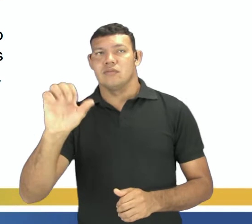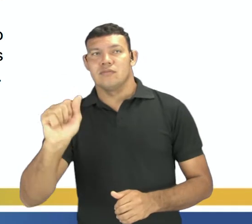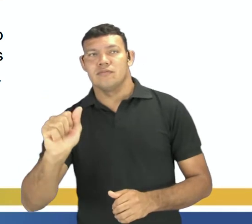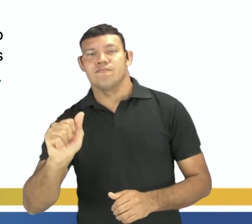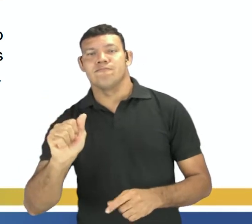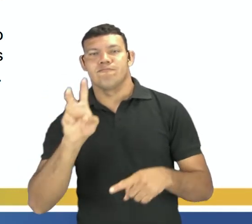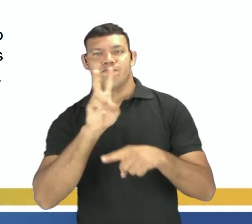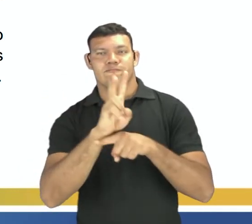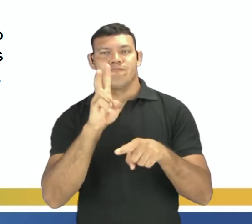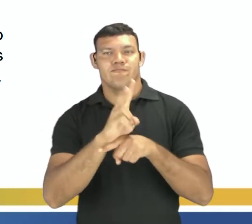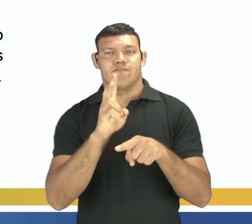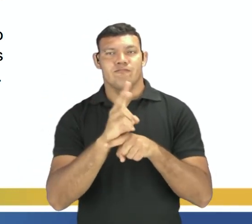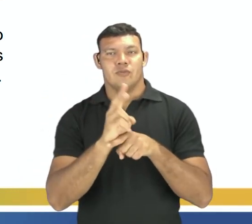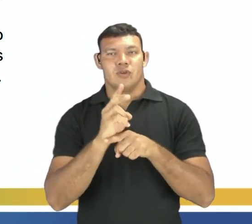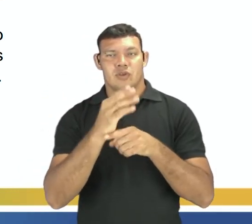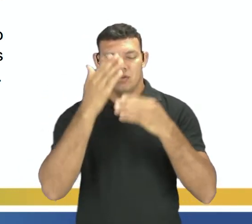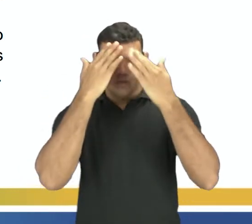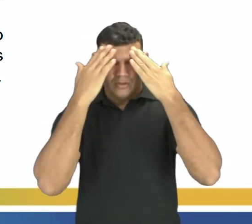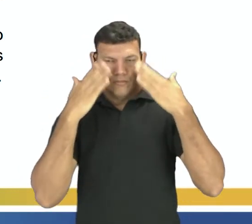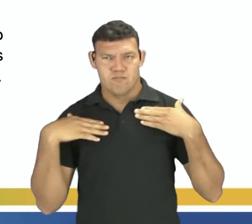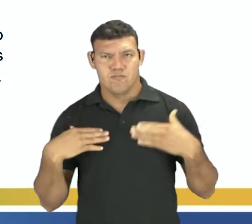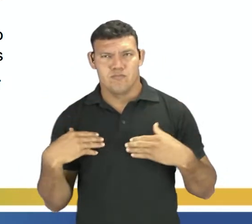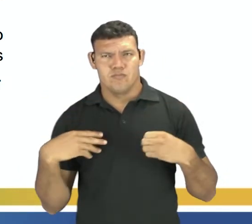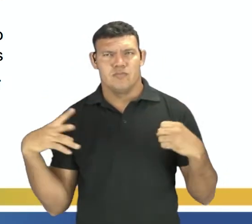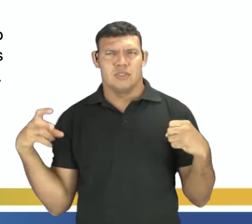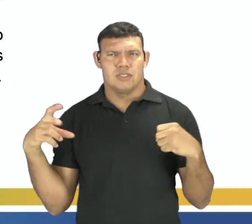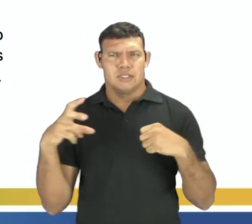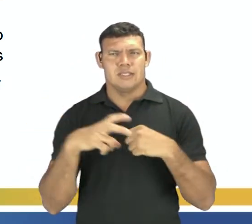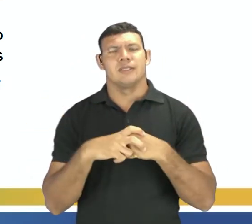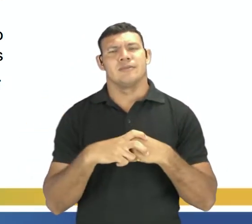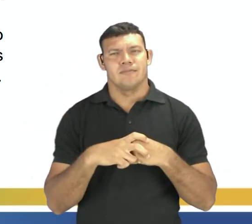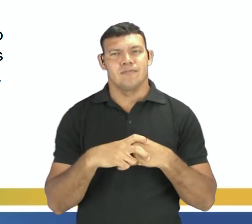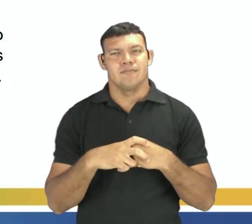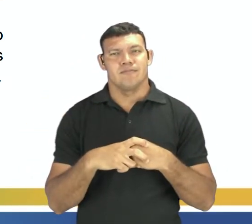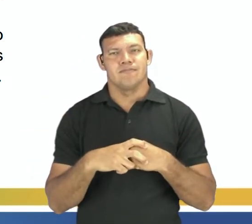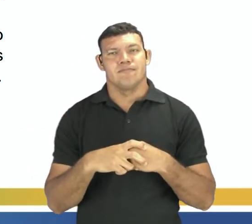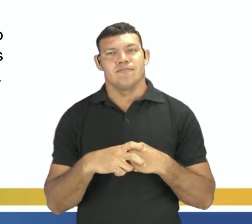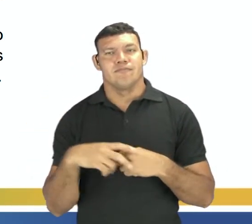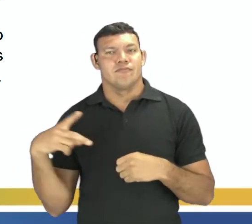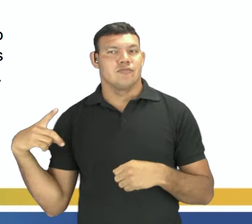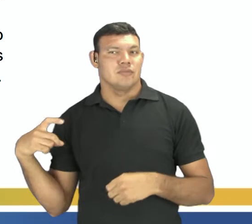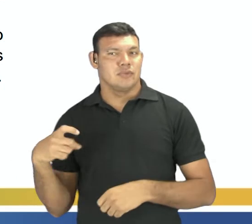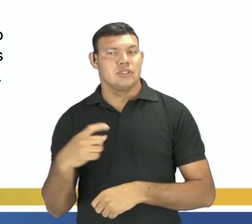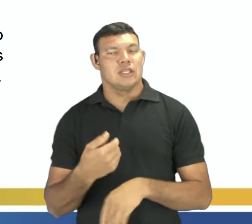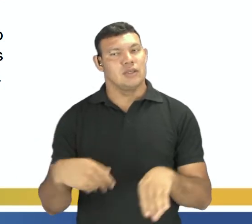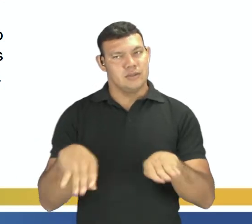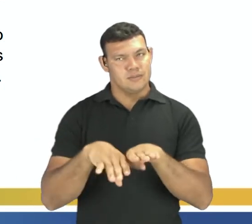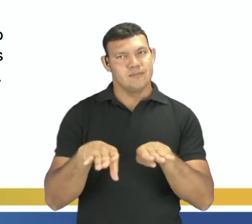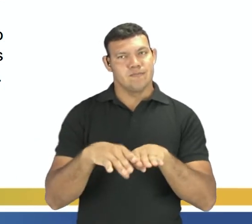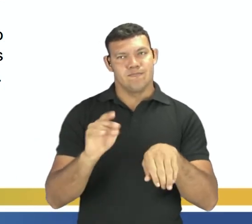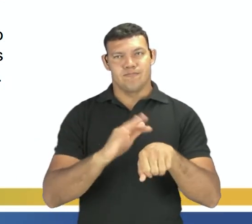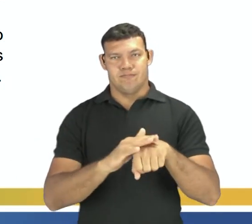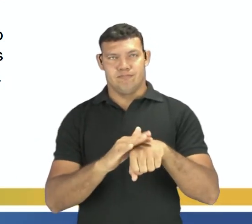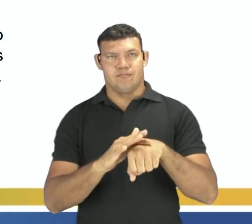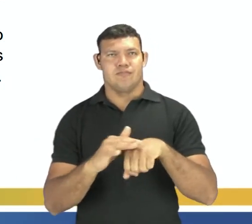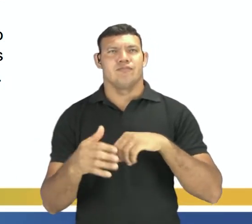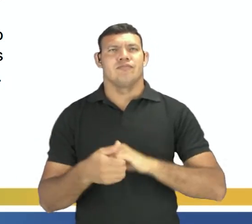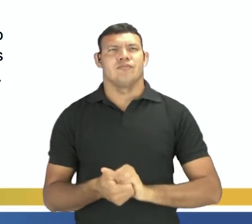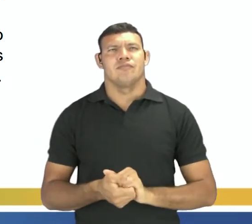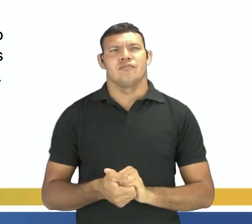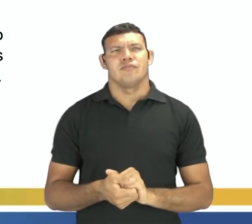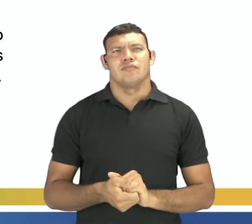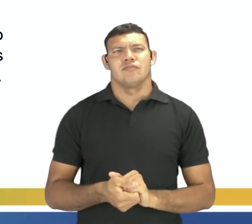na defesa do organismo. Então, nós vamos ter os dipócitos, os plamócitos, os mastócitos e